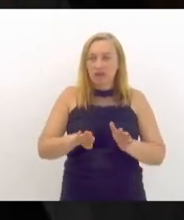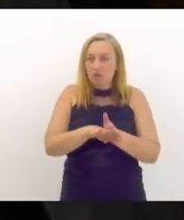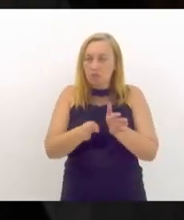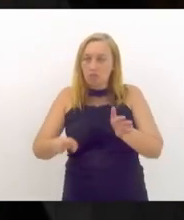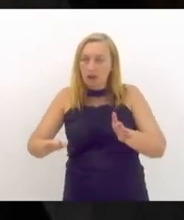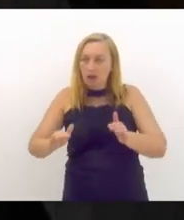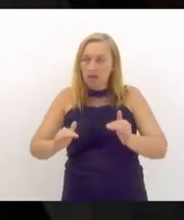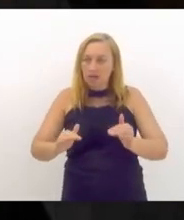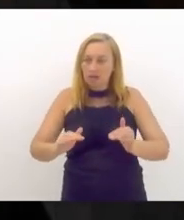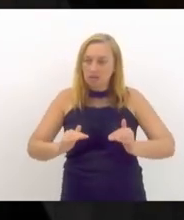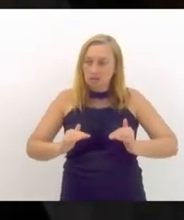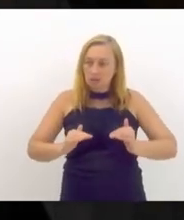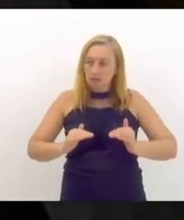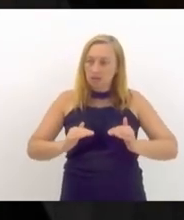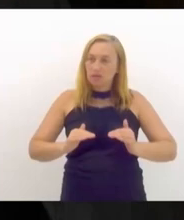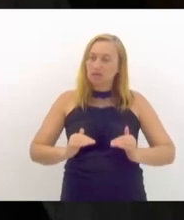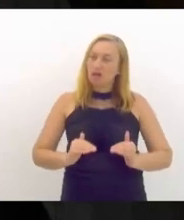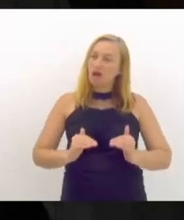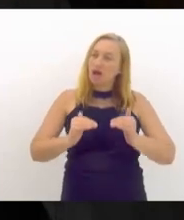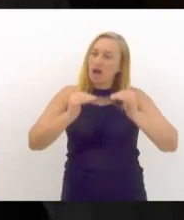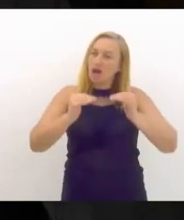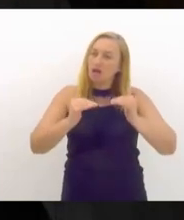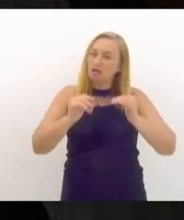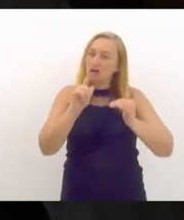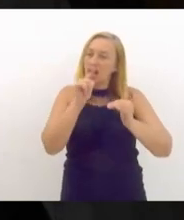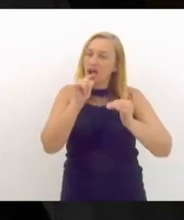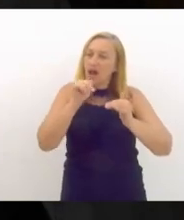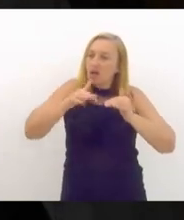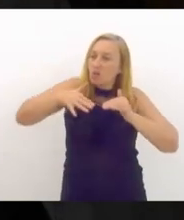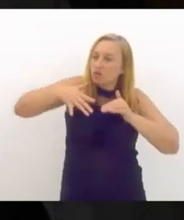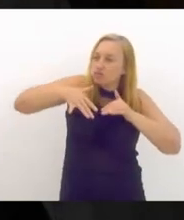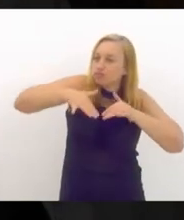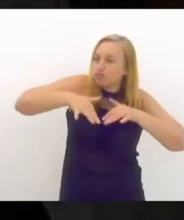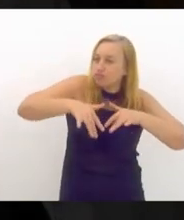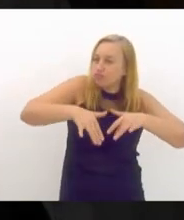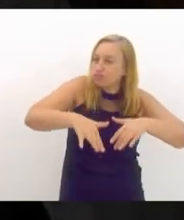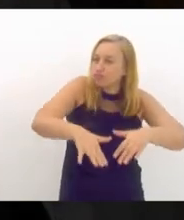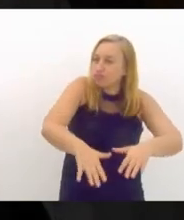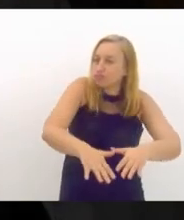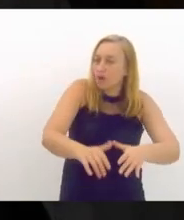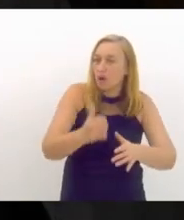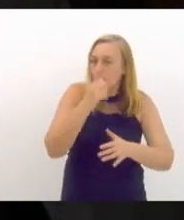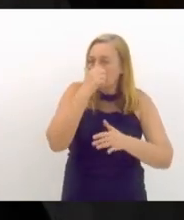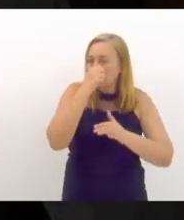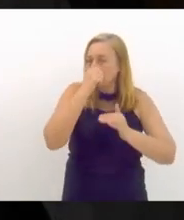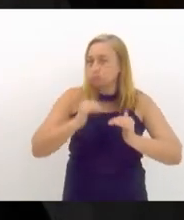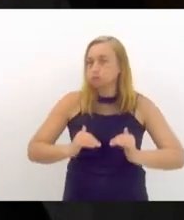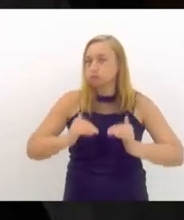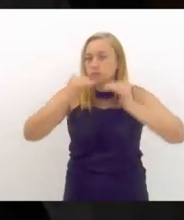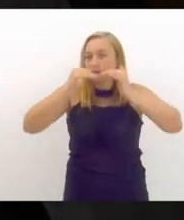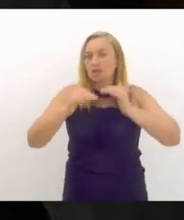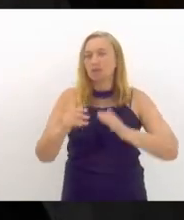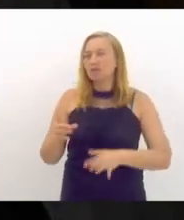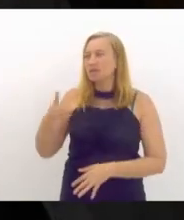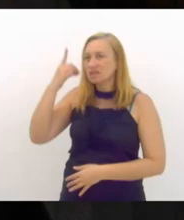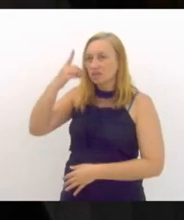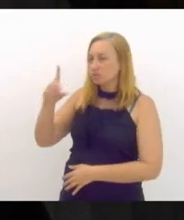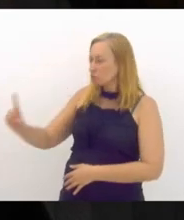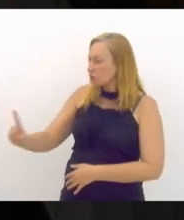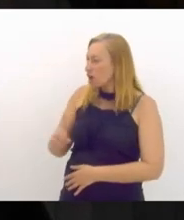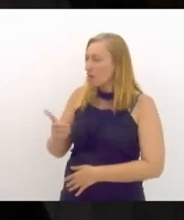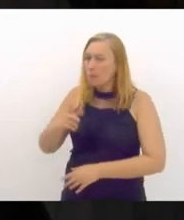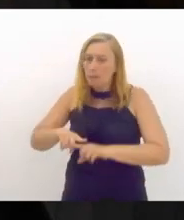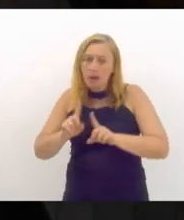dá refluxo. E aí a tragédia é muito maior. Vai encher tudo. Ainda há pouco chegava o deputado. Pô, mas